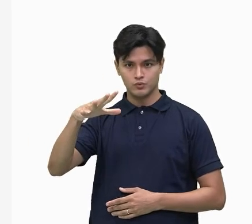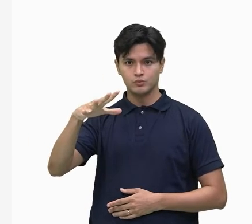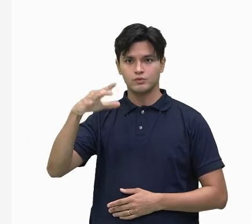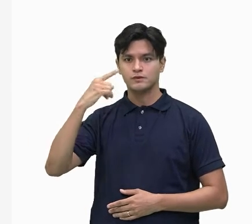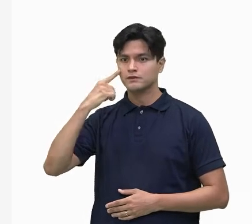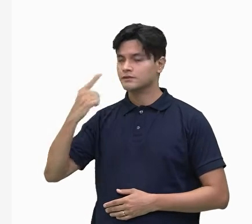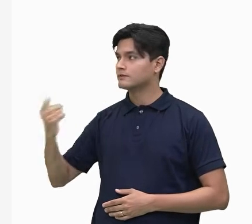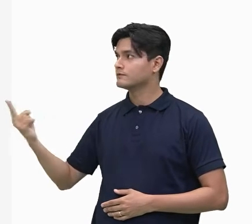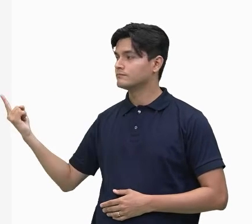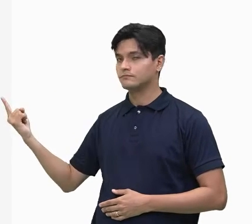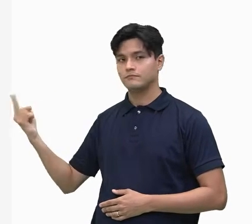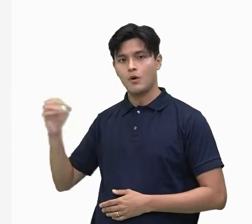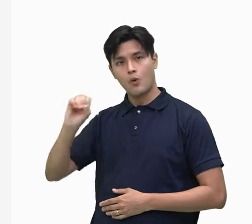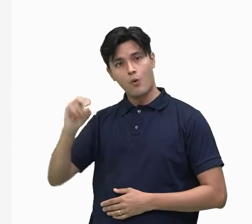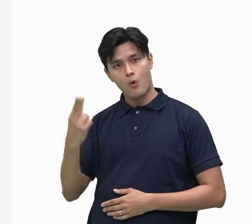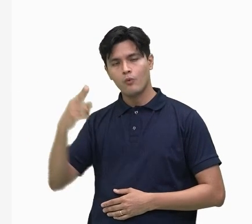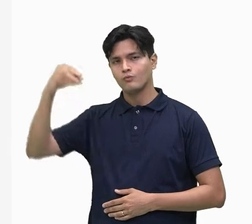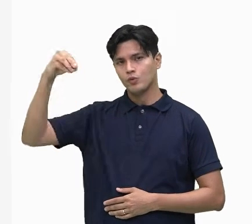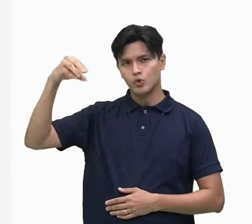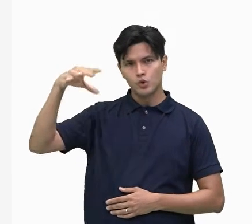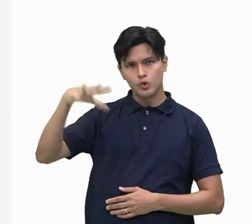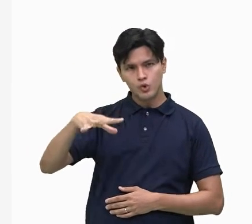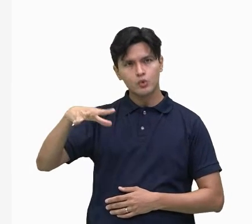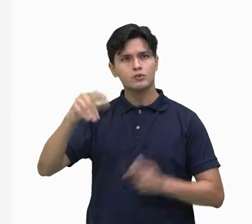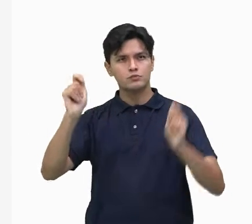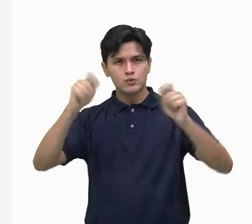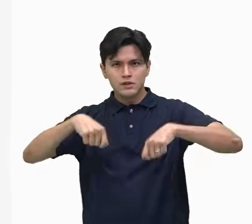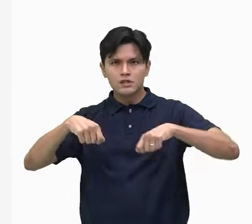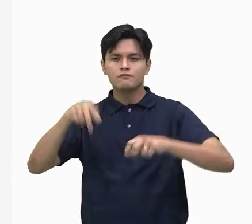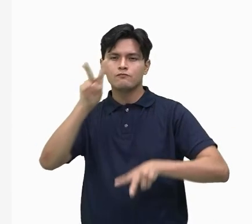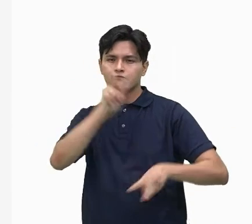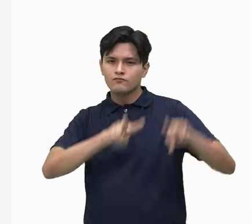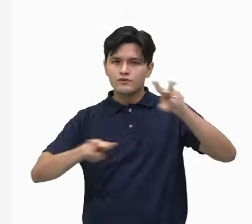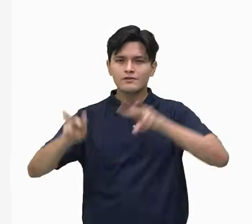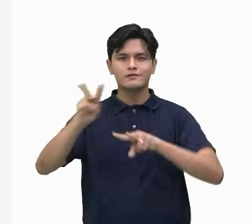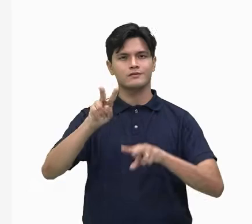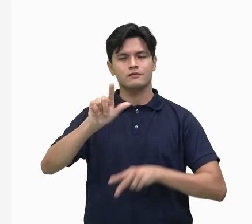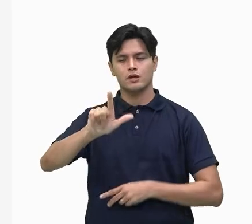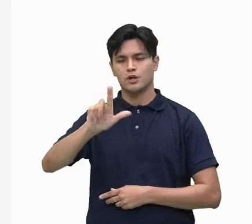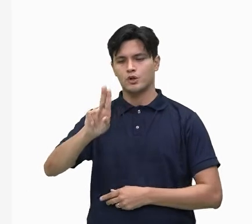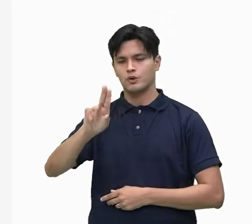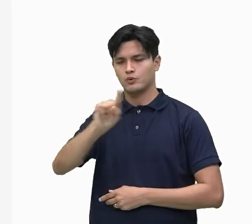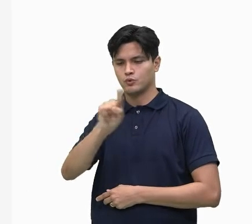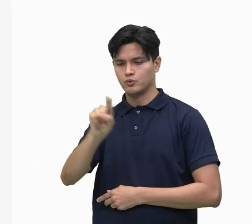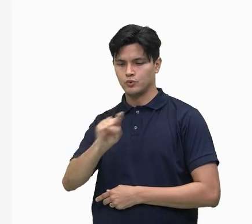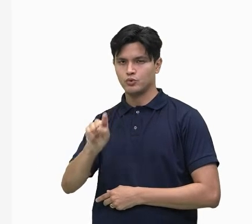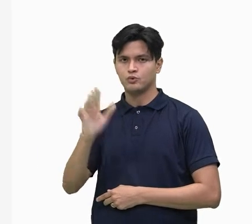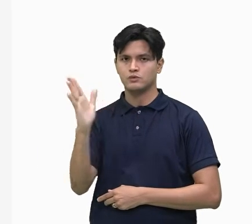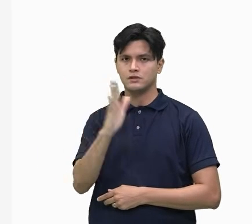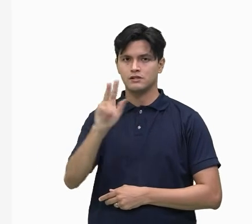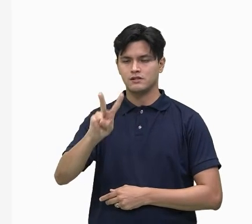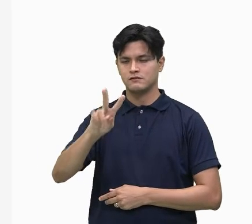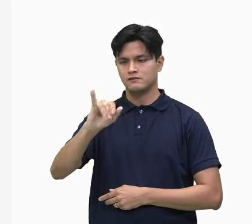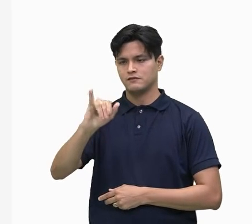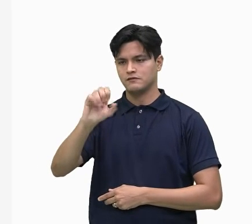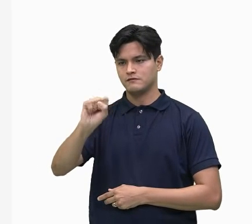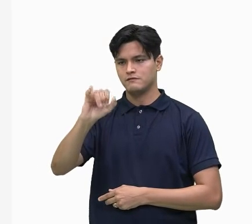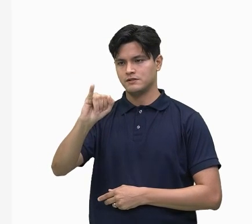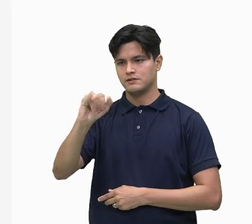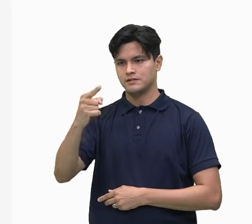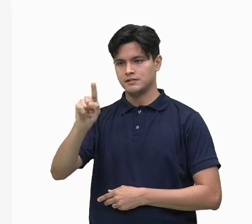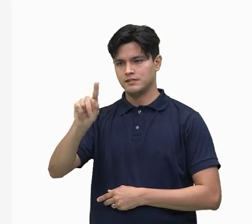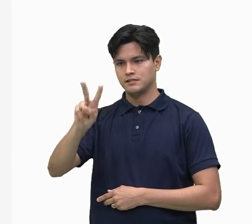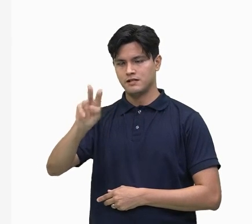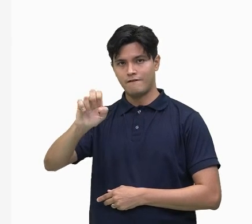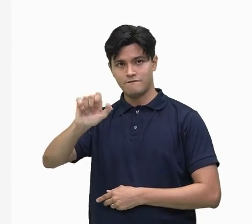a luz ou luz visível, né, como é fisicamente denominada, fisicamente caracterizada, é